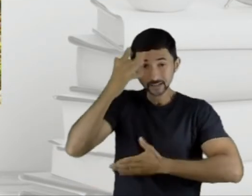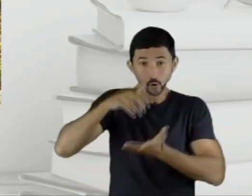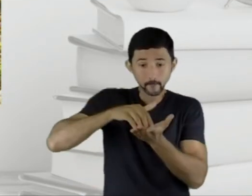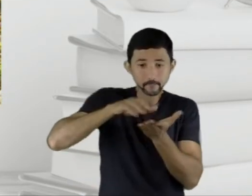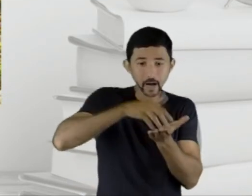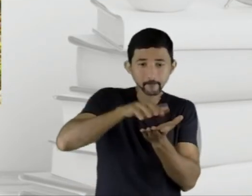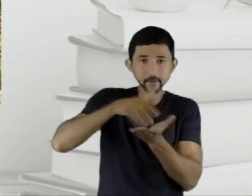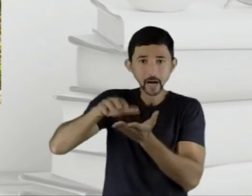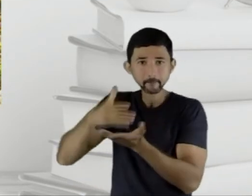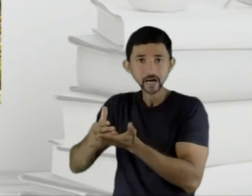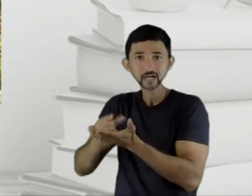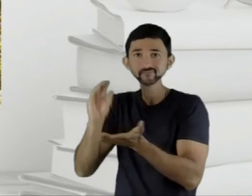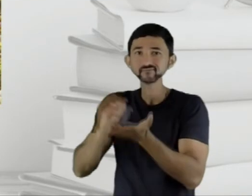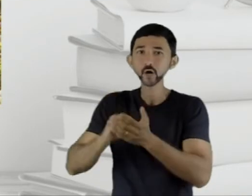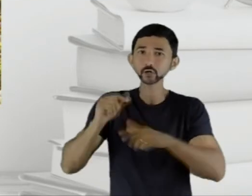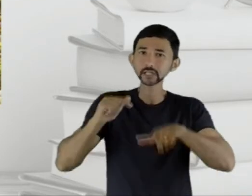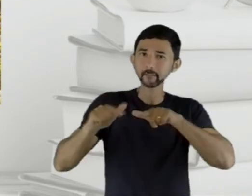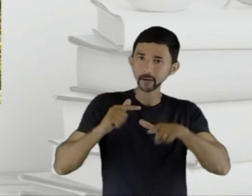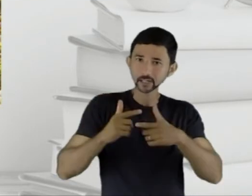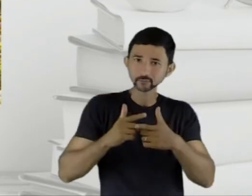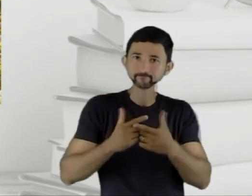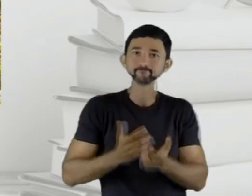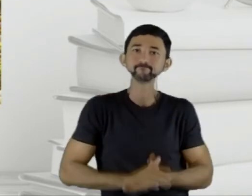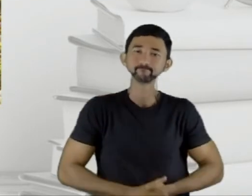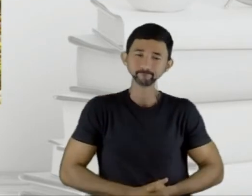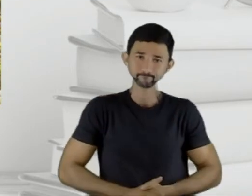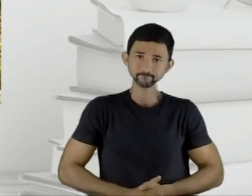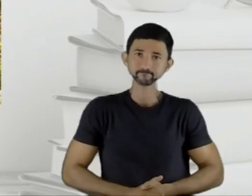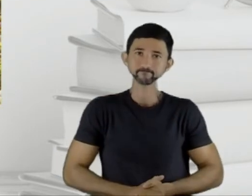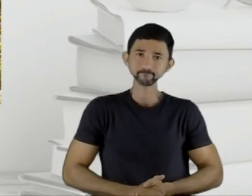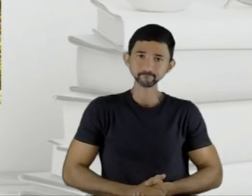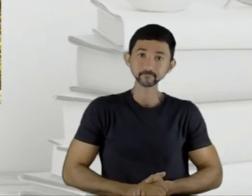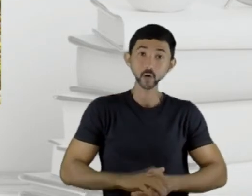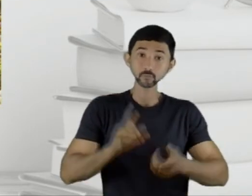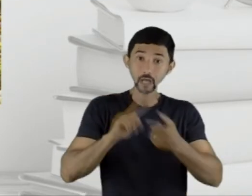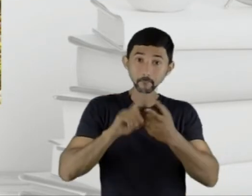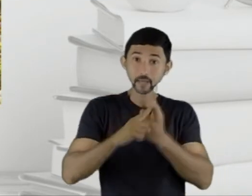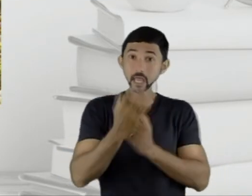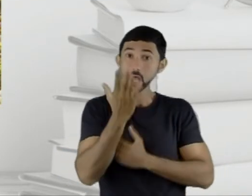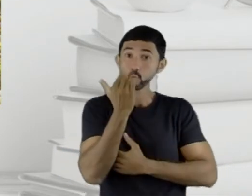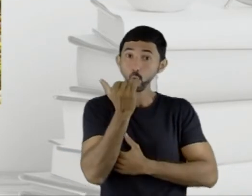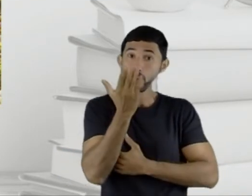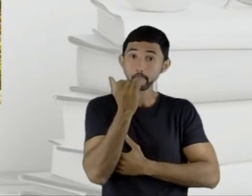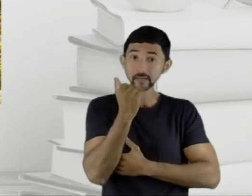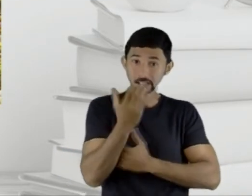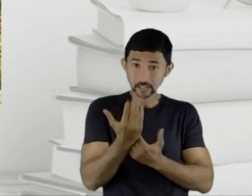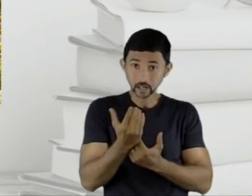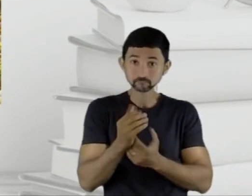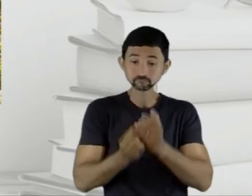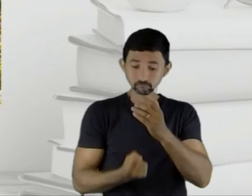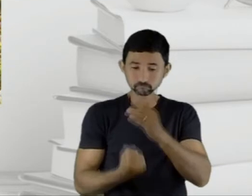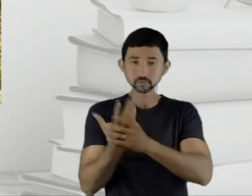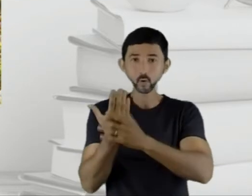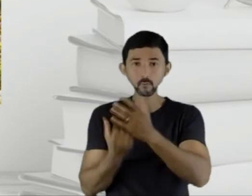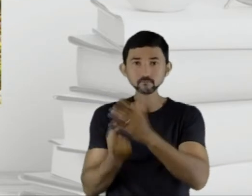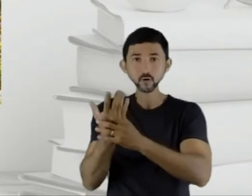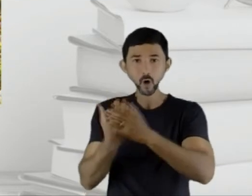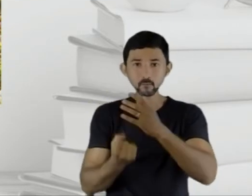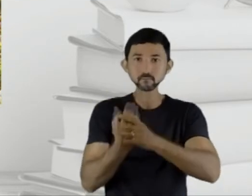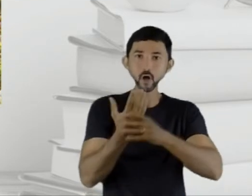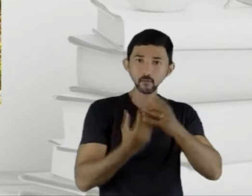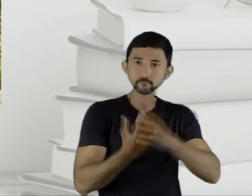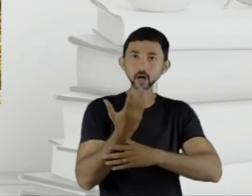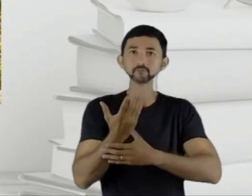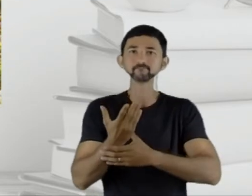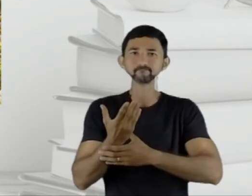Também foi a mesma coisa dos produtos industrializados. Produção de alimentos, não se tem como consumir todos esses alimentos.